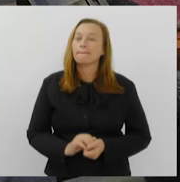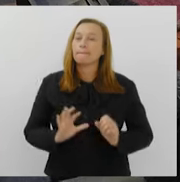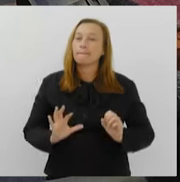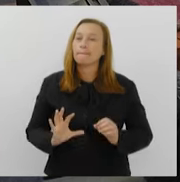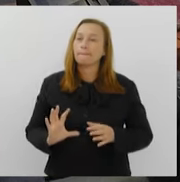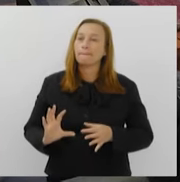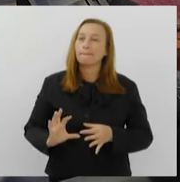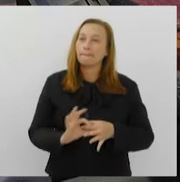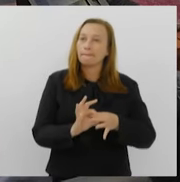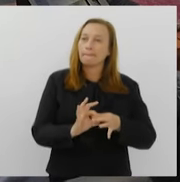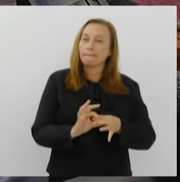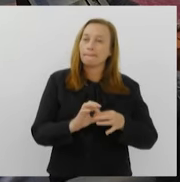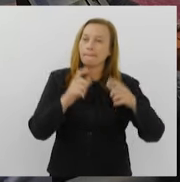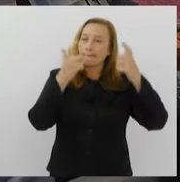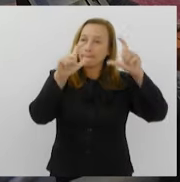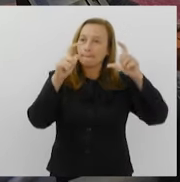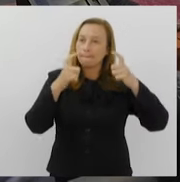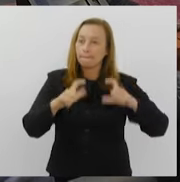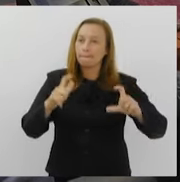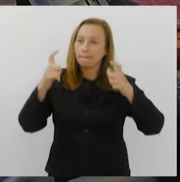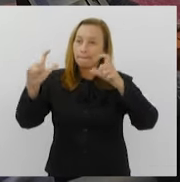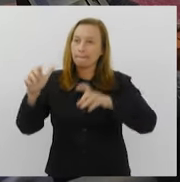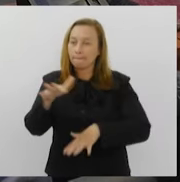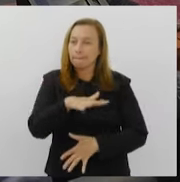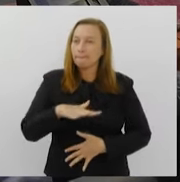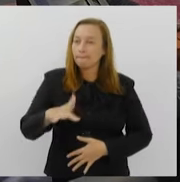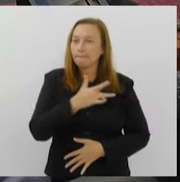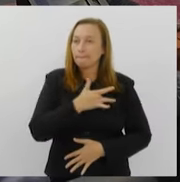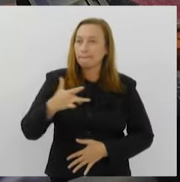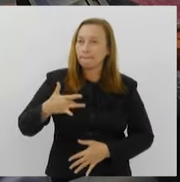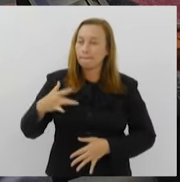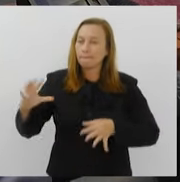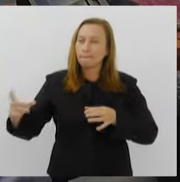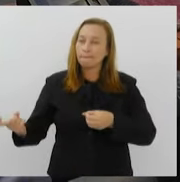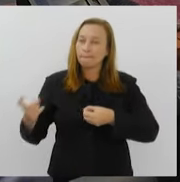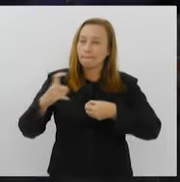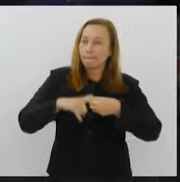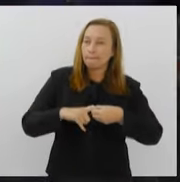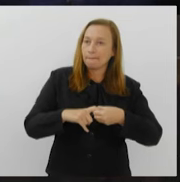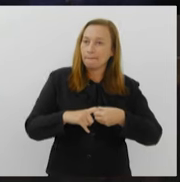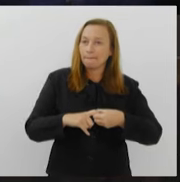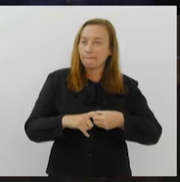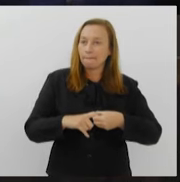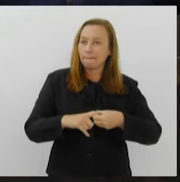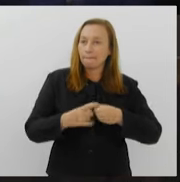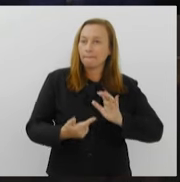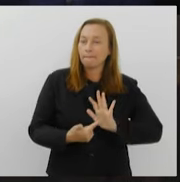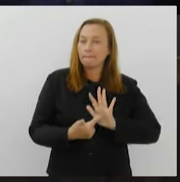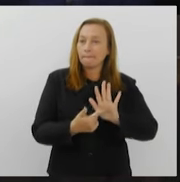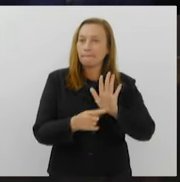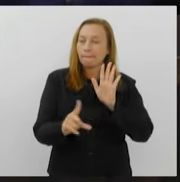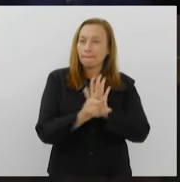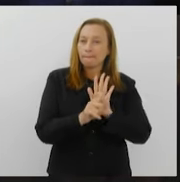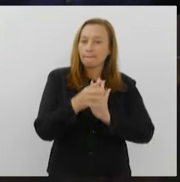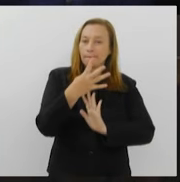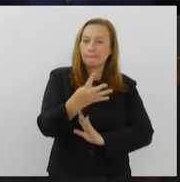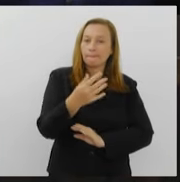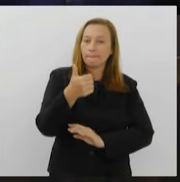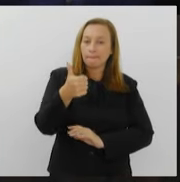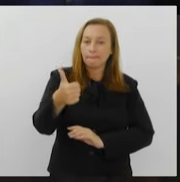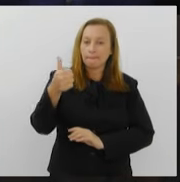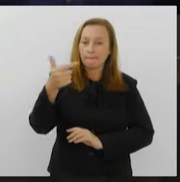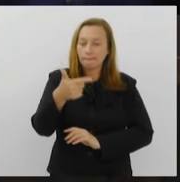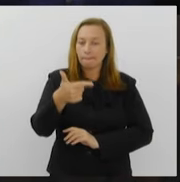de cartazes nas unidades de saúde pública e conveniadas, informando sobre o disposto nas leis número 4.102, de